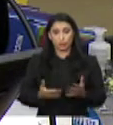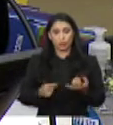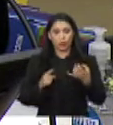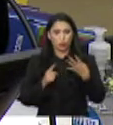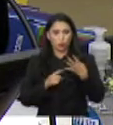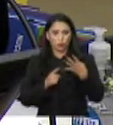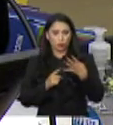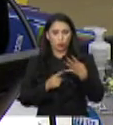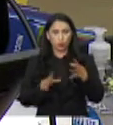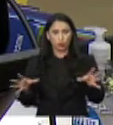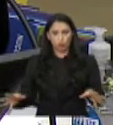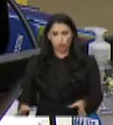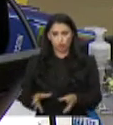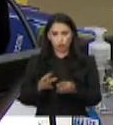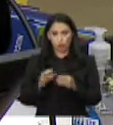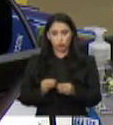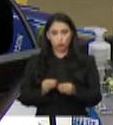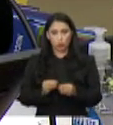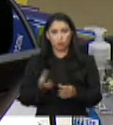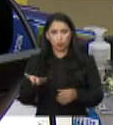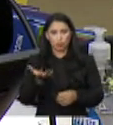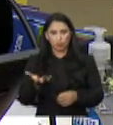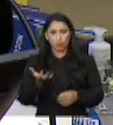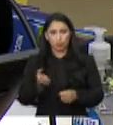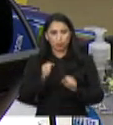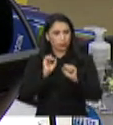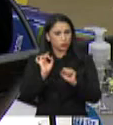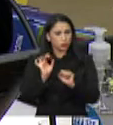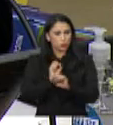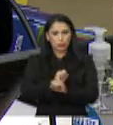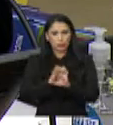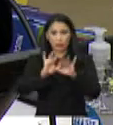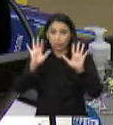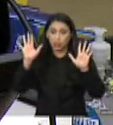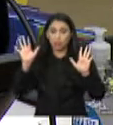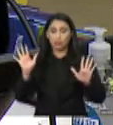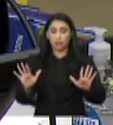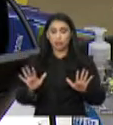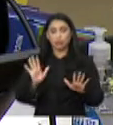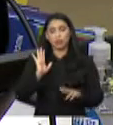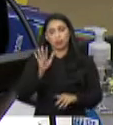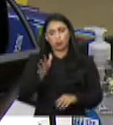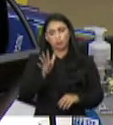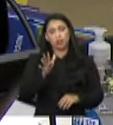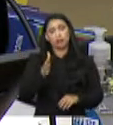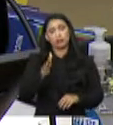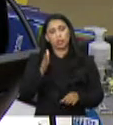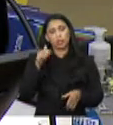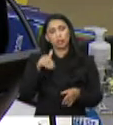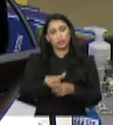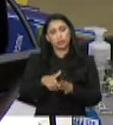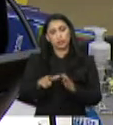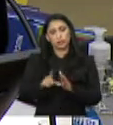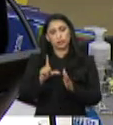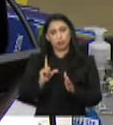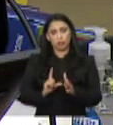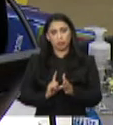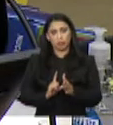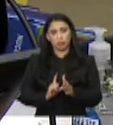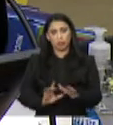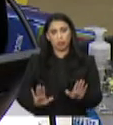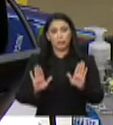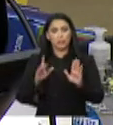a síntese que trago e numa tentativa de aclarar na verdade a posição que já havia trazido anteriormente